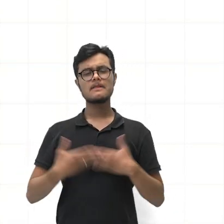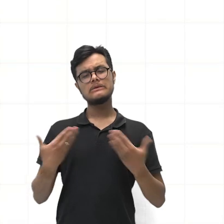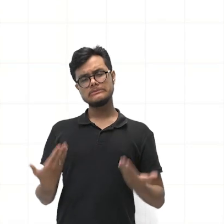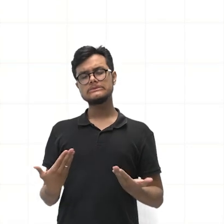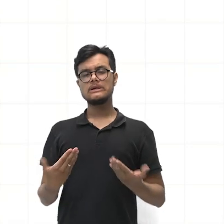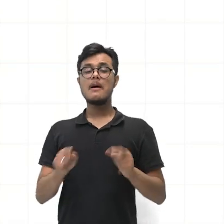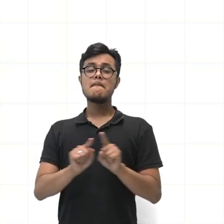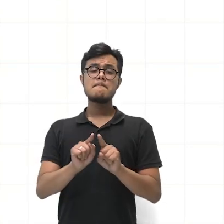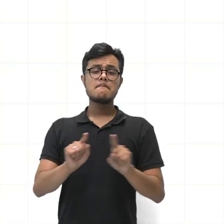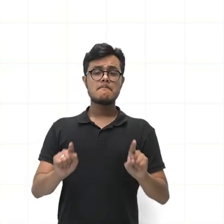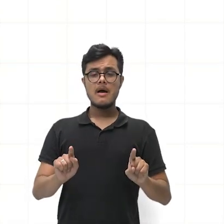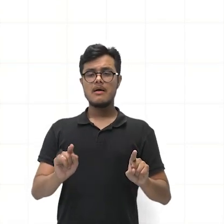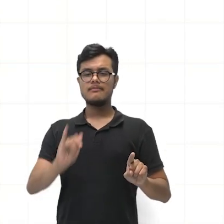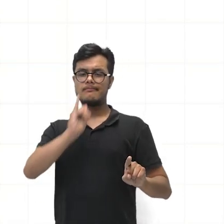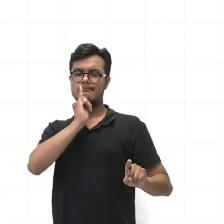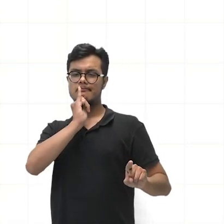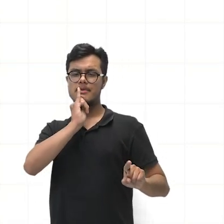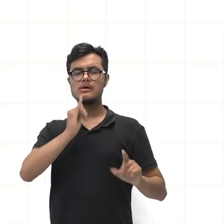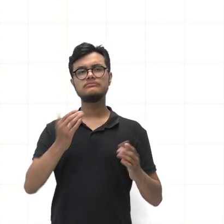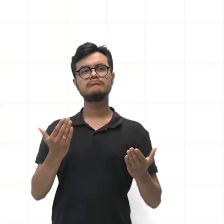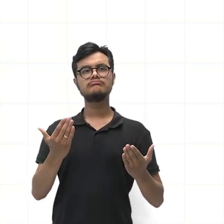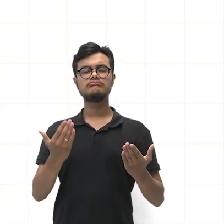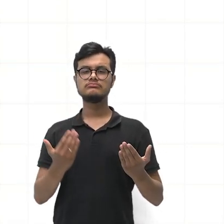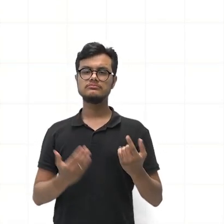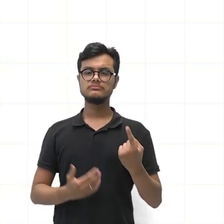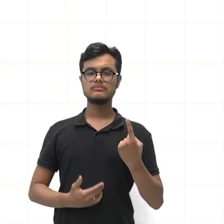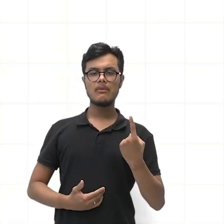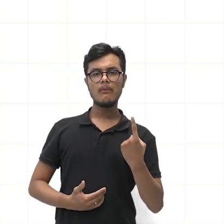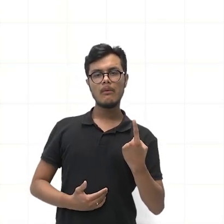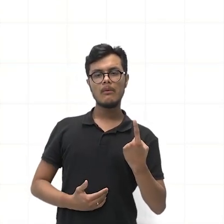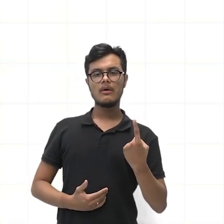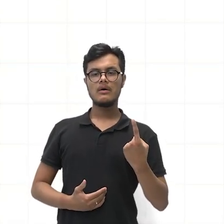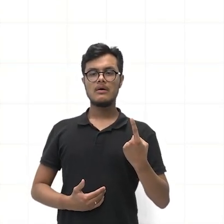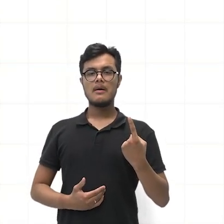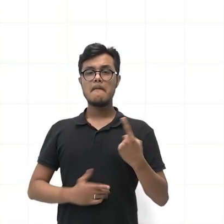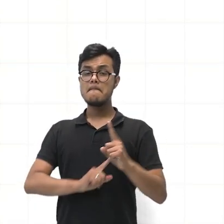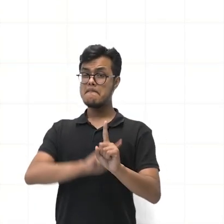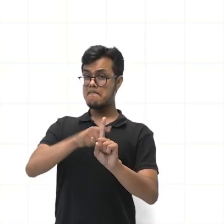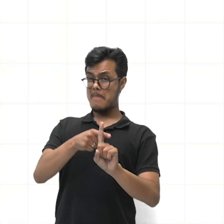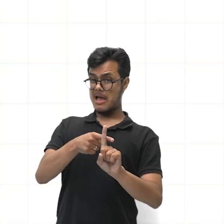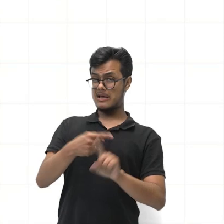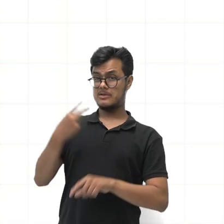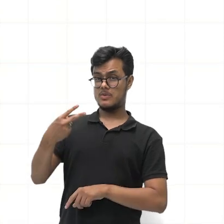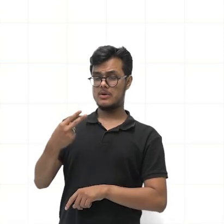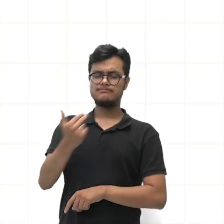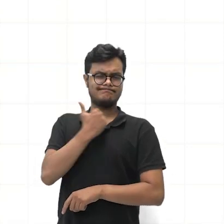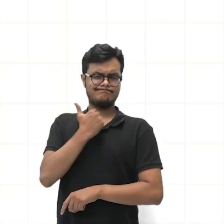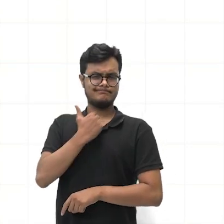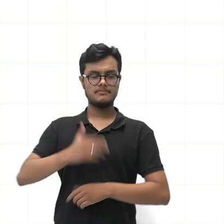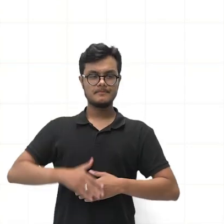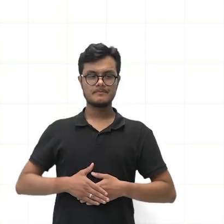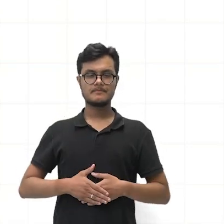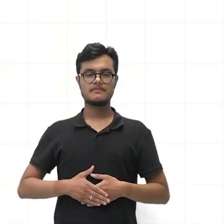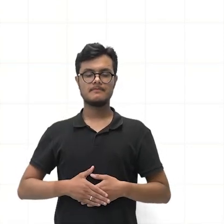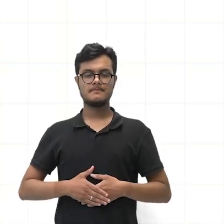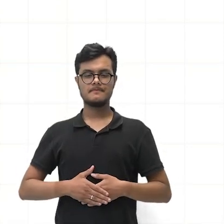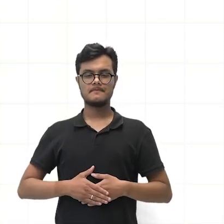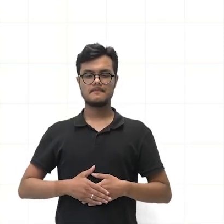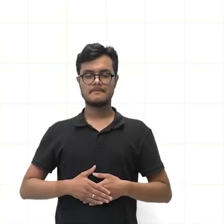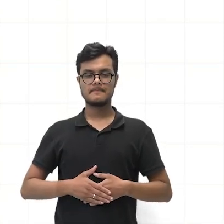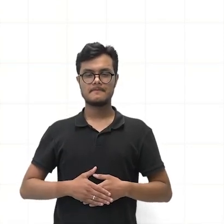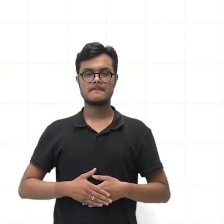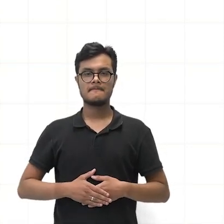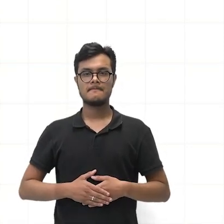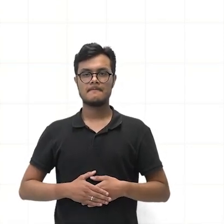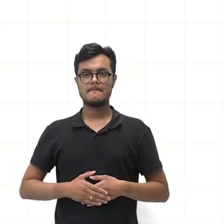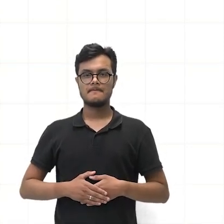decimal, mas tem mais que 1, né? Então, não pode. Beleza. A